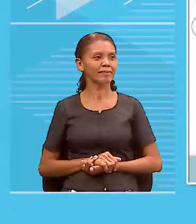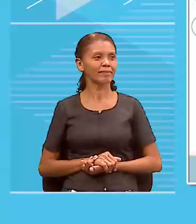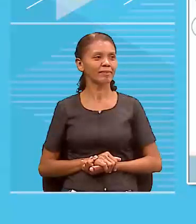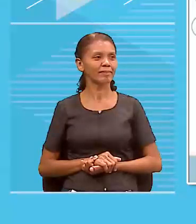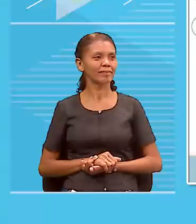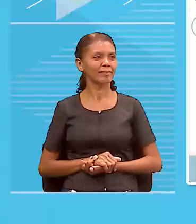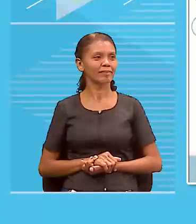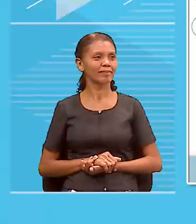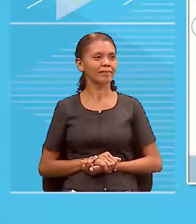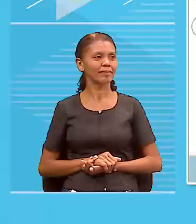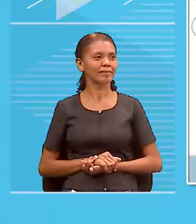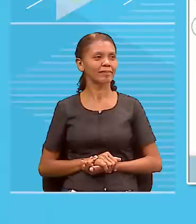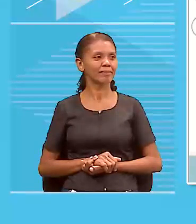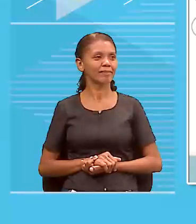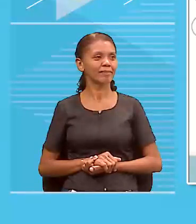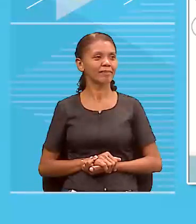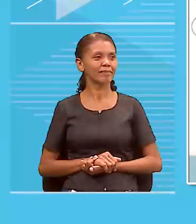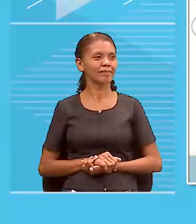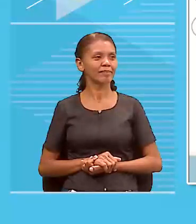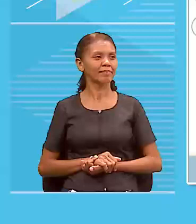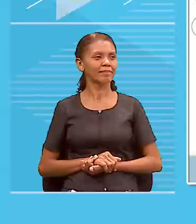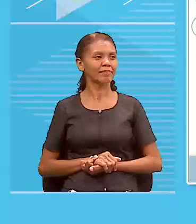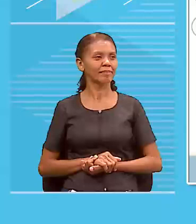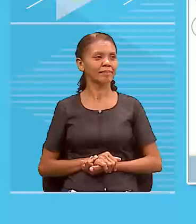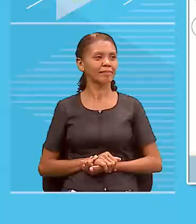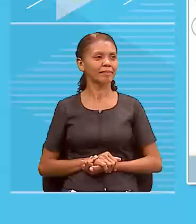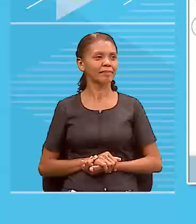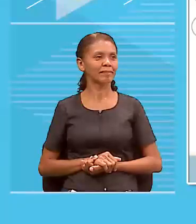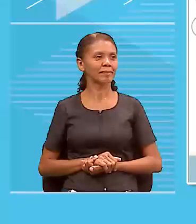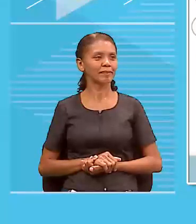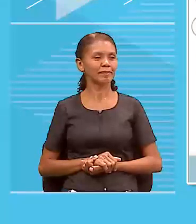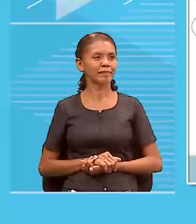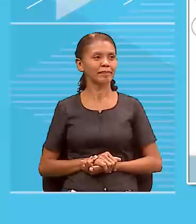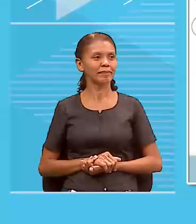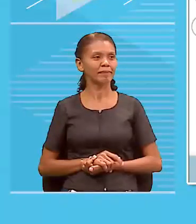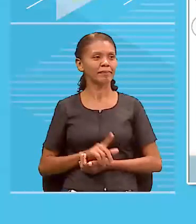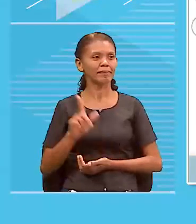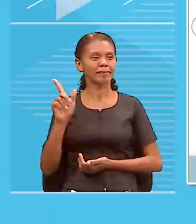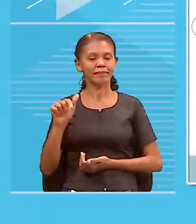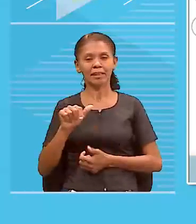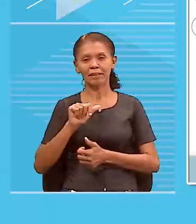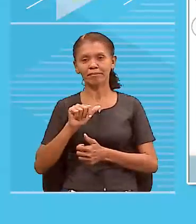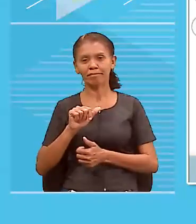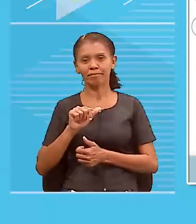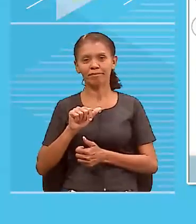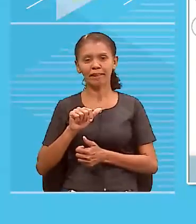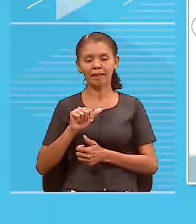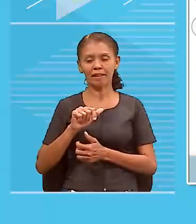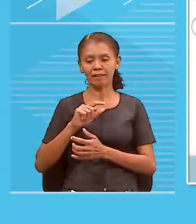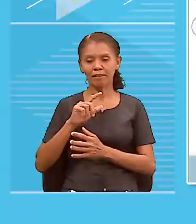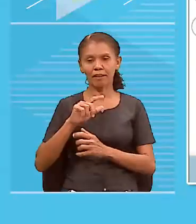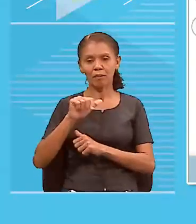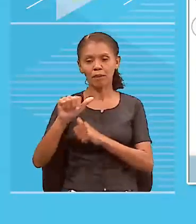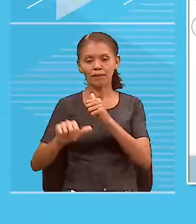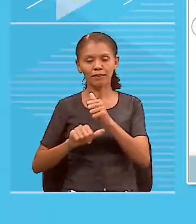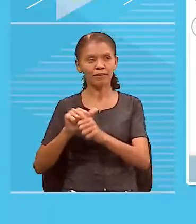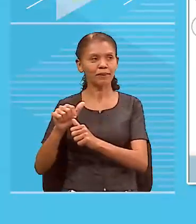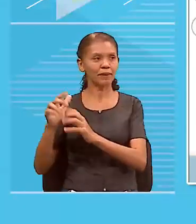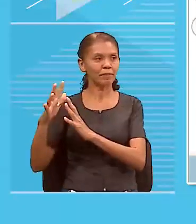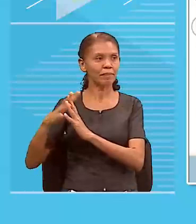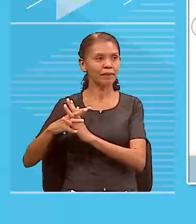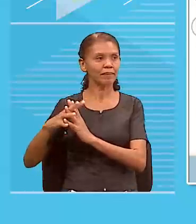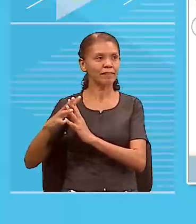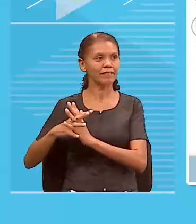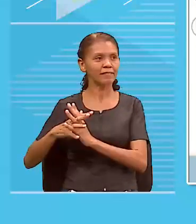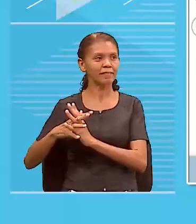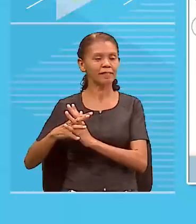você troca isso por II e ao apresentarmos R ele passa a ter aquela tradução demais